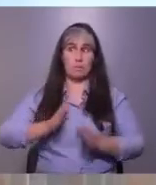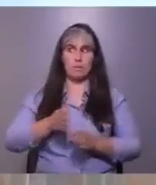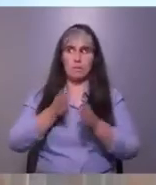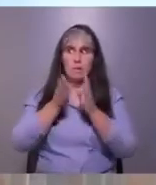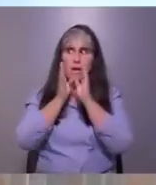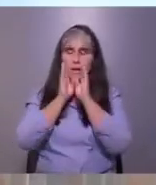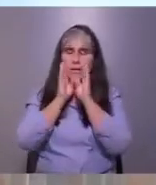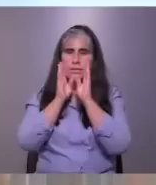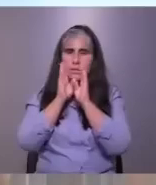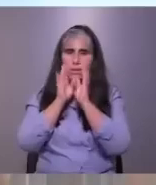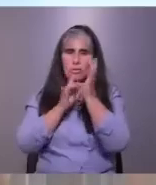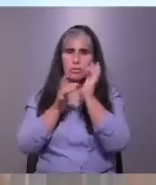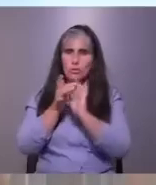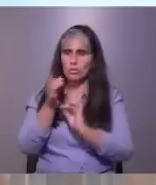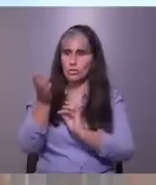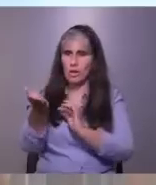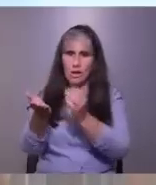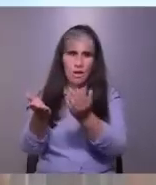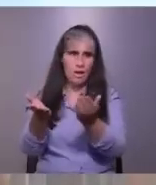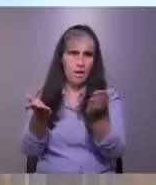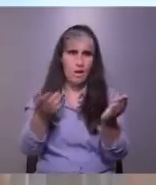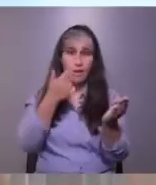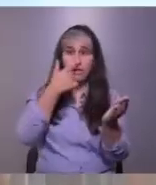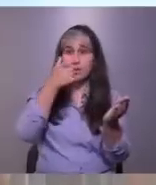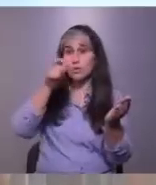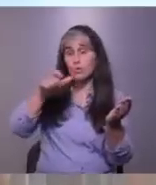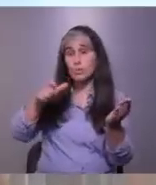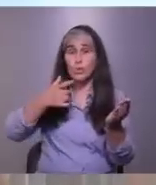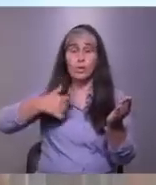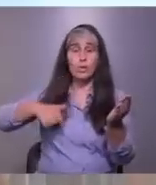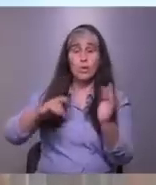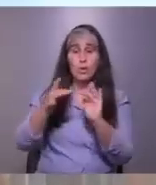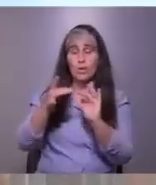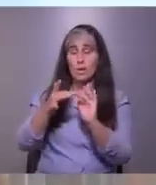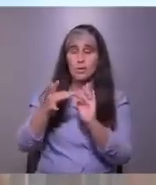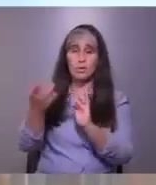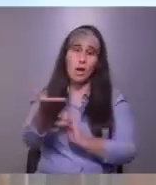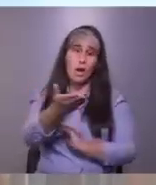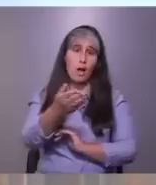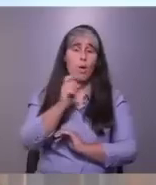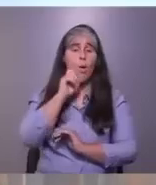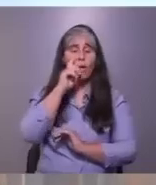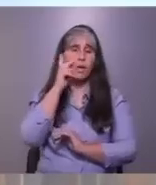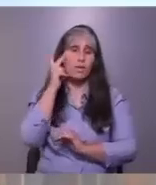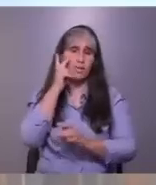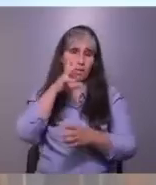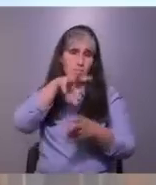essa presença do Senhor naqueles com quem contactamos ou com quem vivemos.